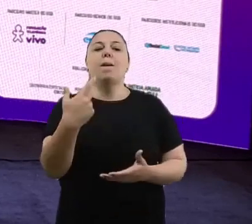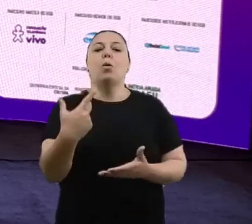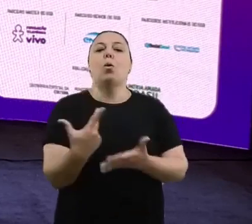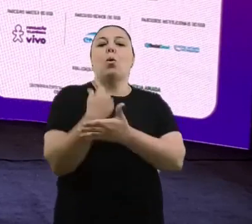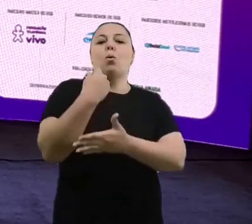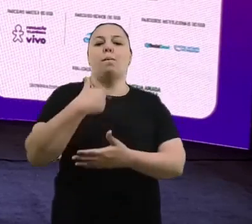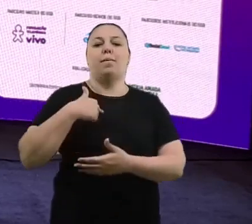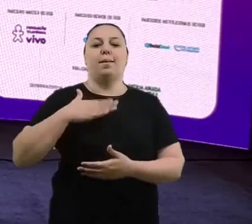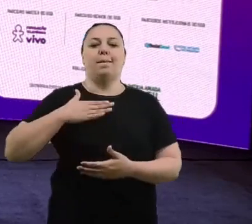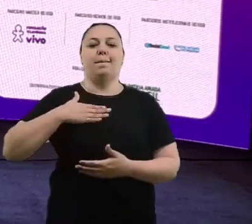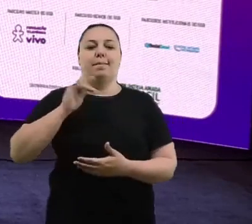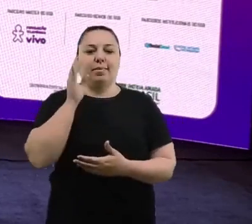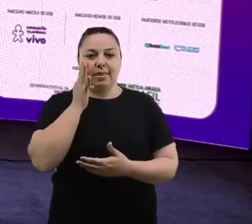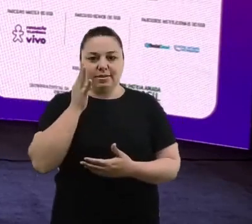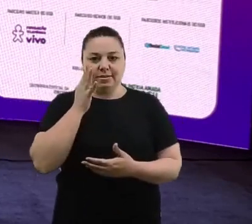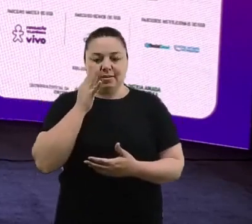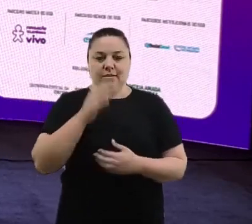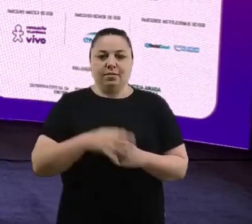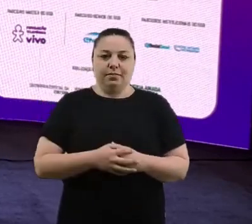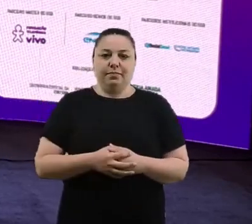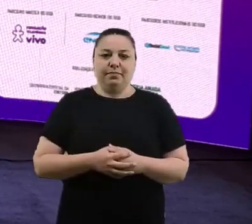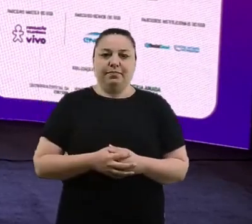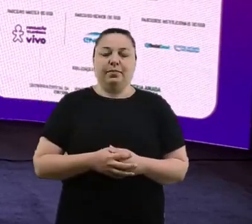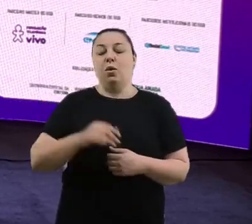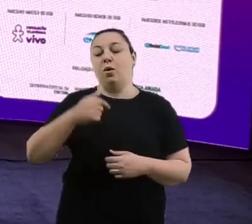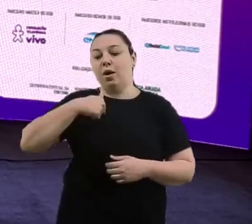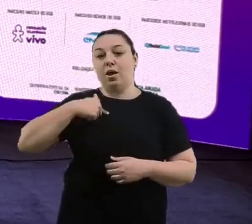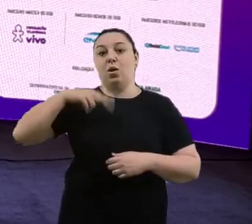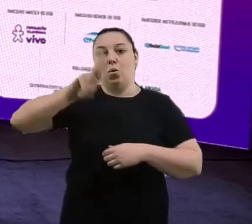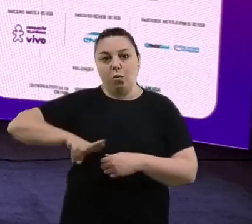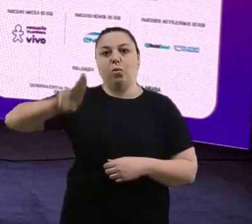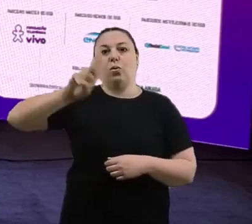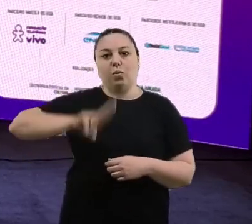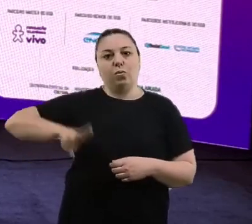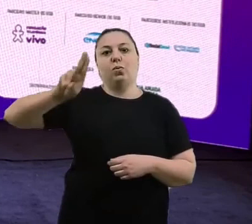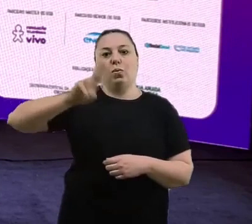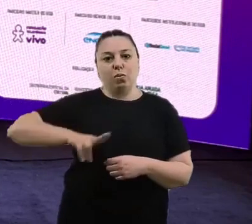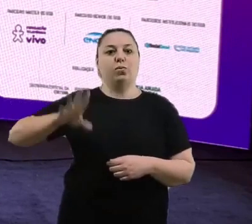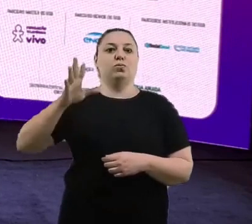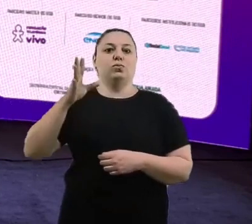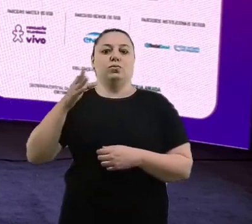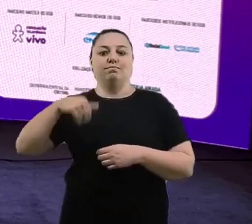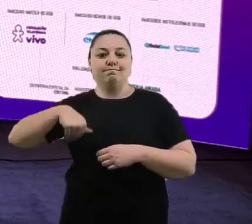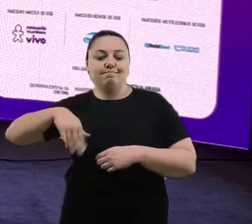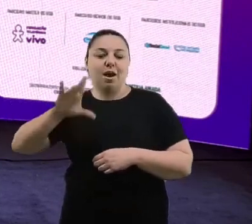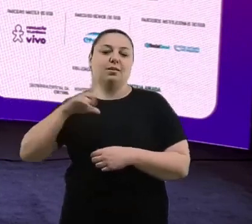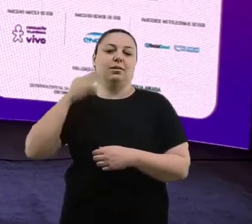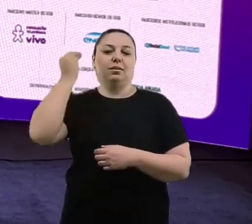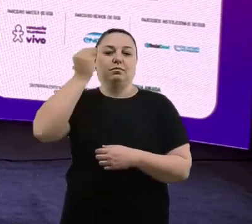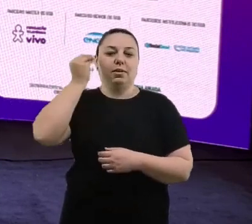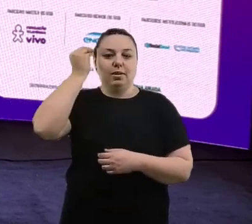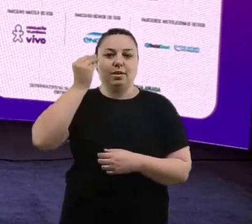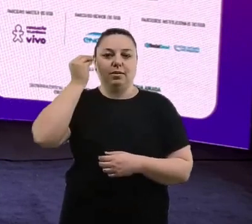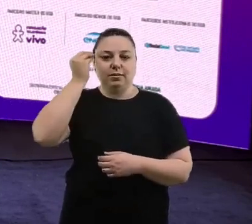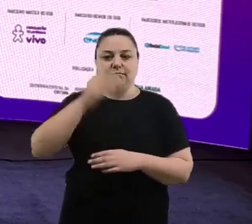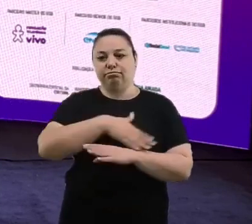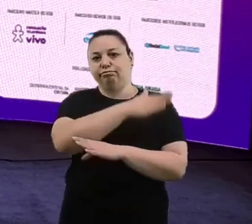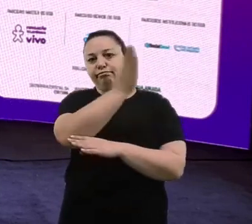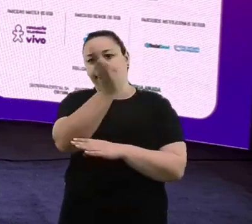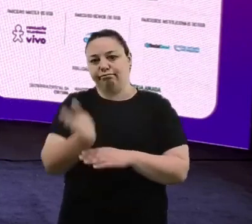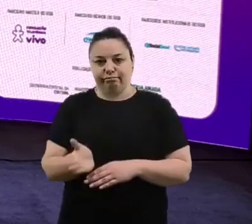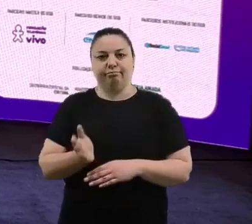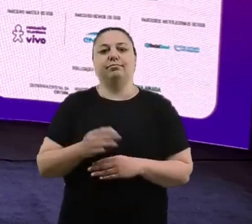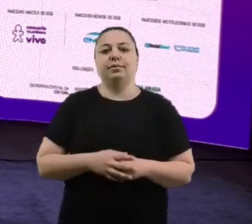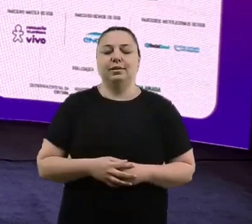mais você utilizar esse aplicativo, mais eles vão personalizar a experiência para que você fique ainda mais tempo. E esse é o grande